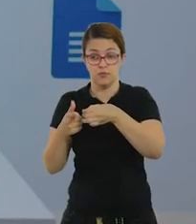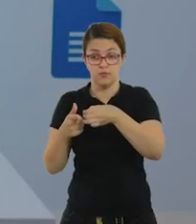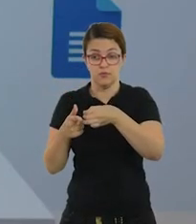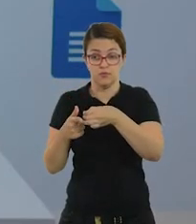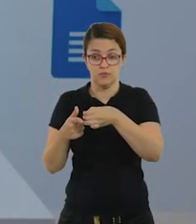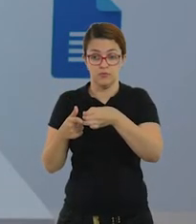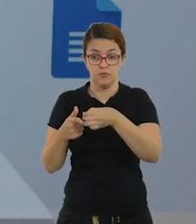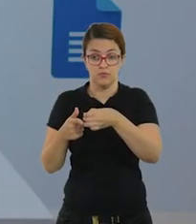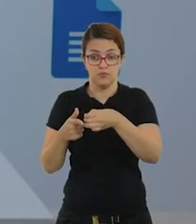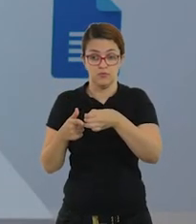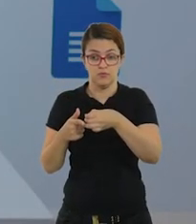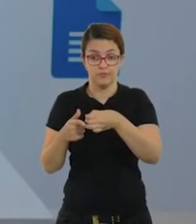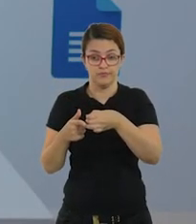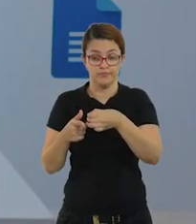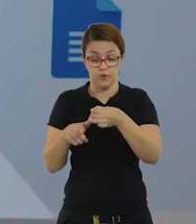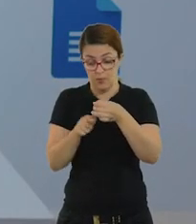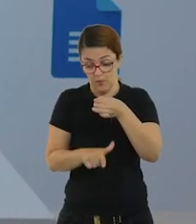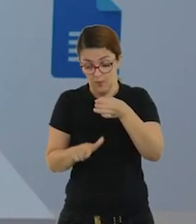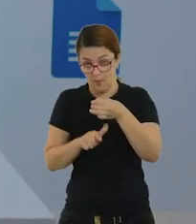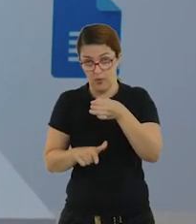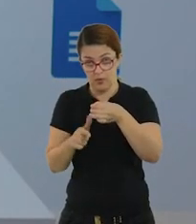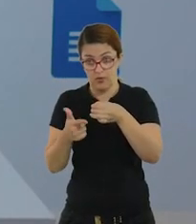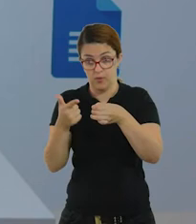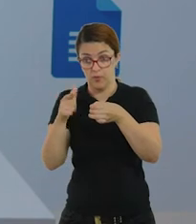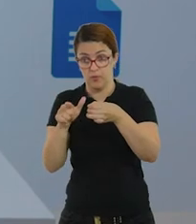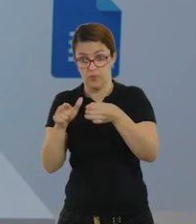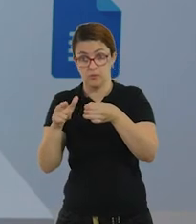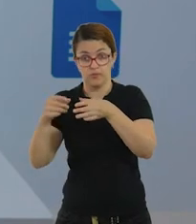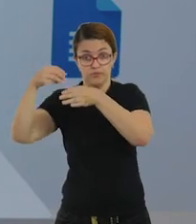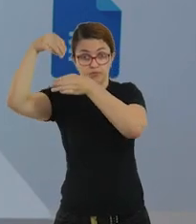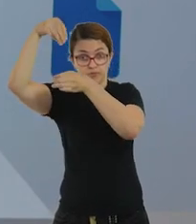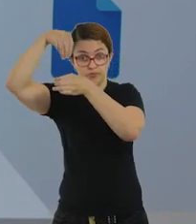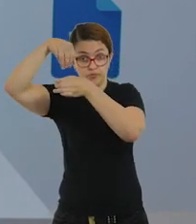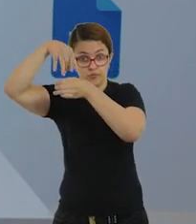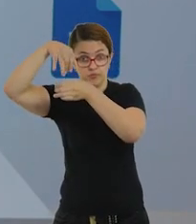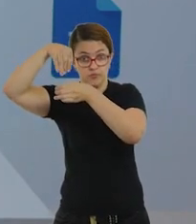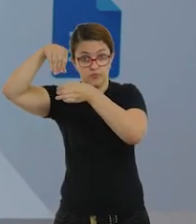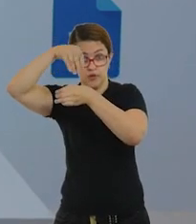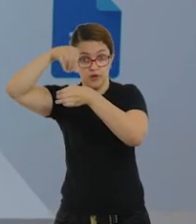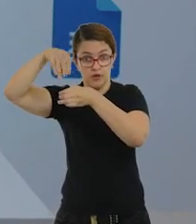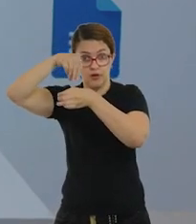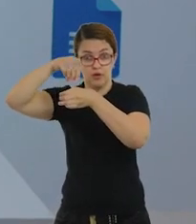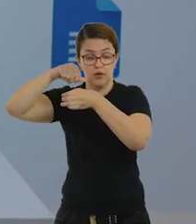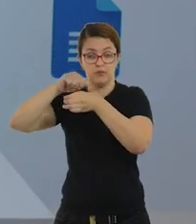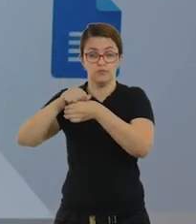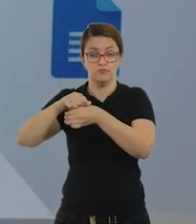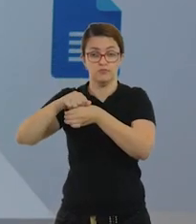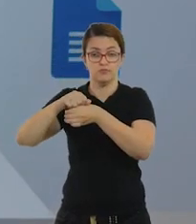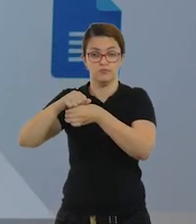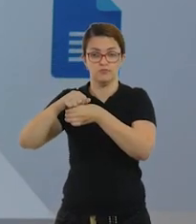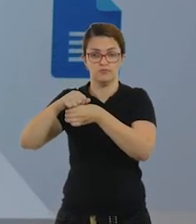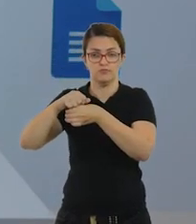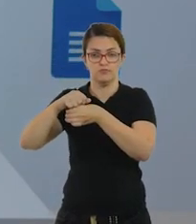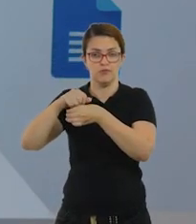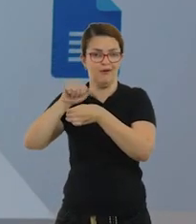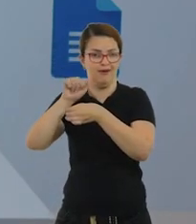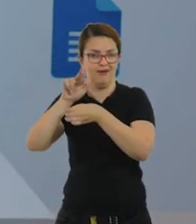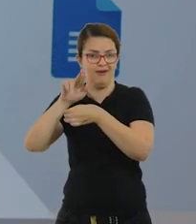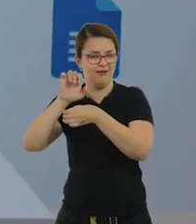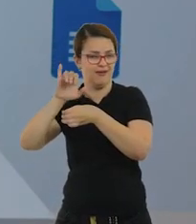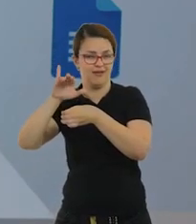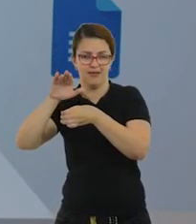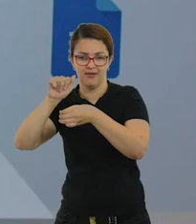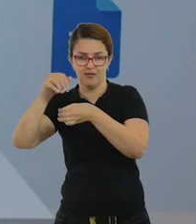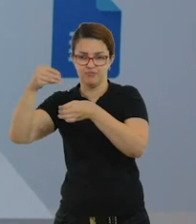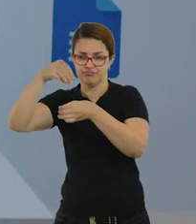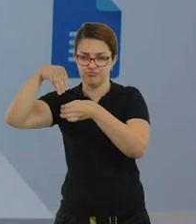outra garrafa você coloca a sua... aqui no caso da farinha e da areia fina, tá? Você coloca a sua farinha, sua areia fina e essa garrafa que não tem